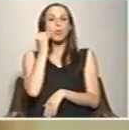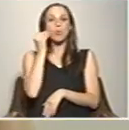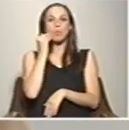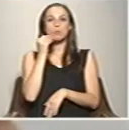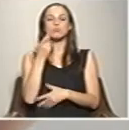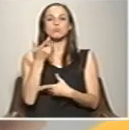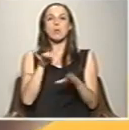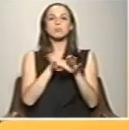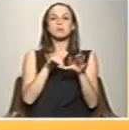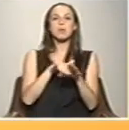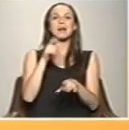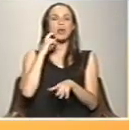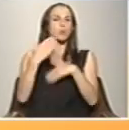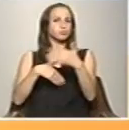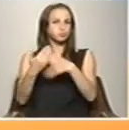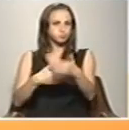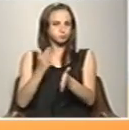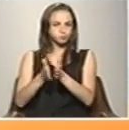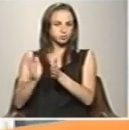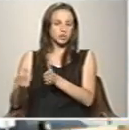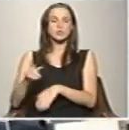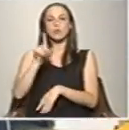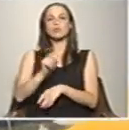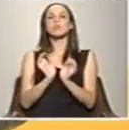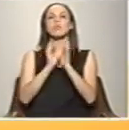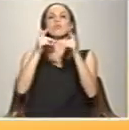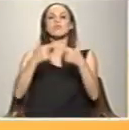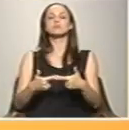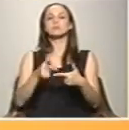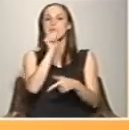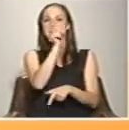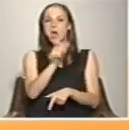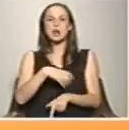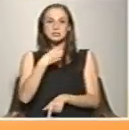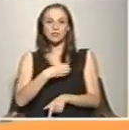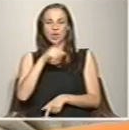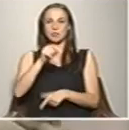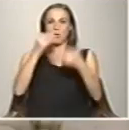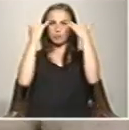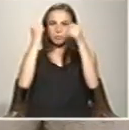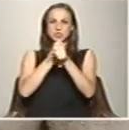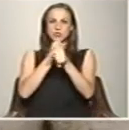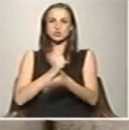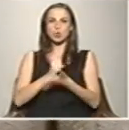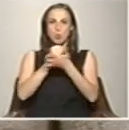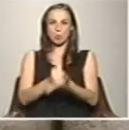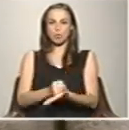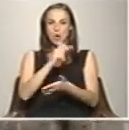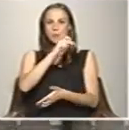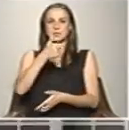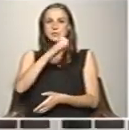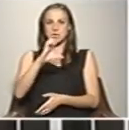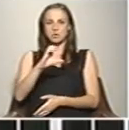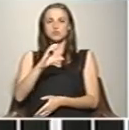o decurso do processo. O site inclui um glossário de termos e também informação sobre serviços de apoio. O ABC